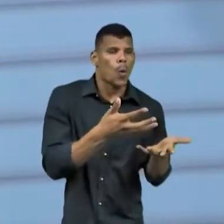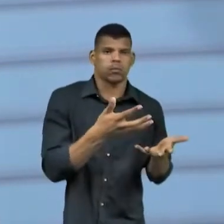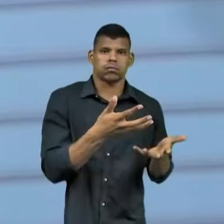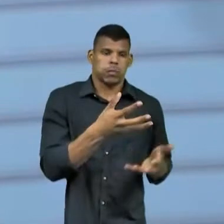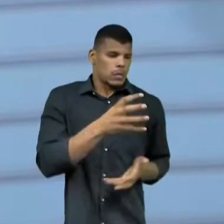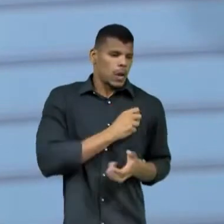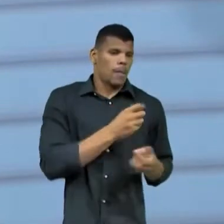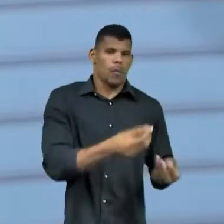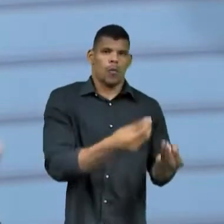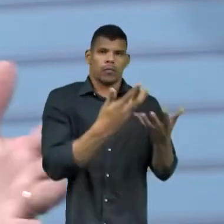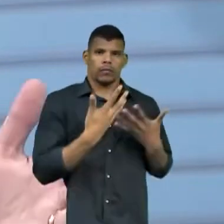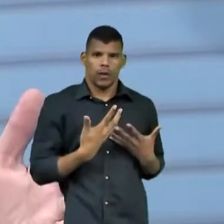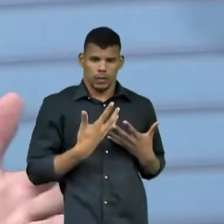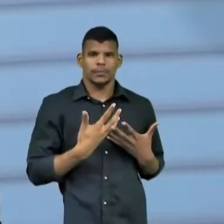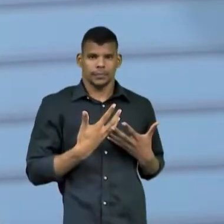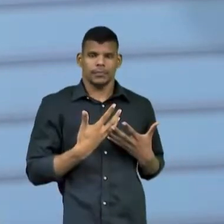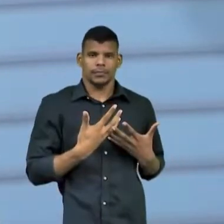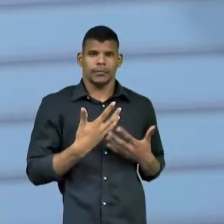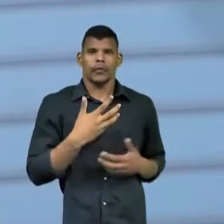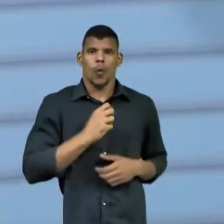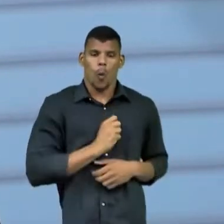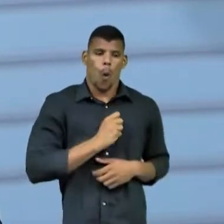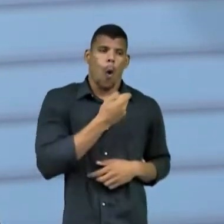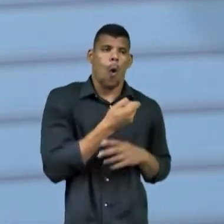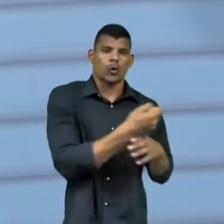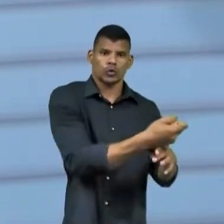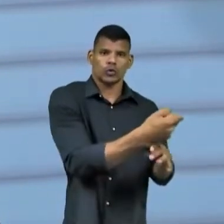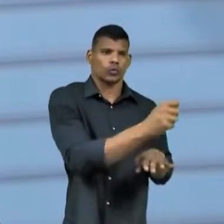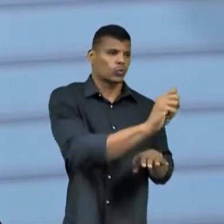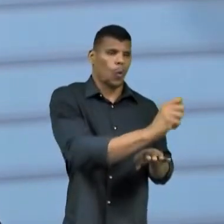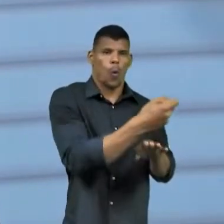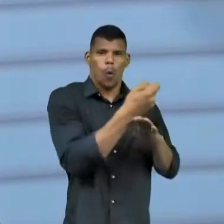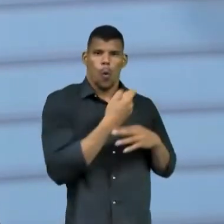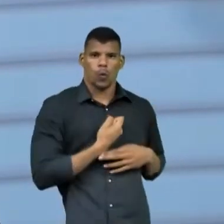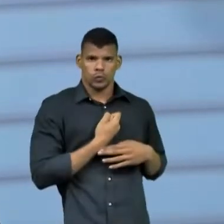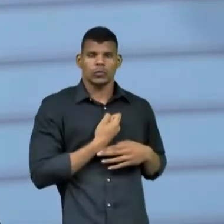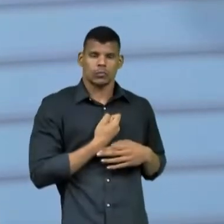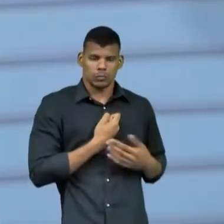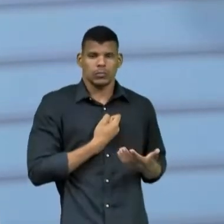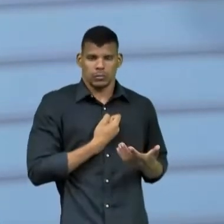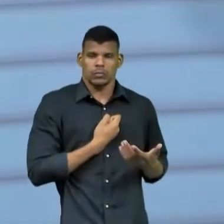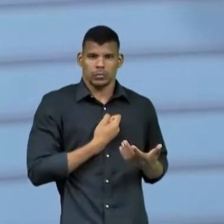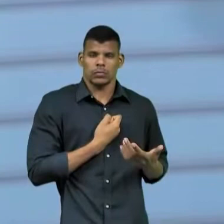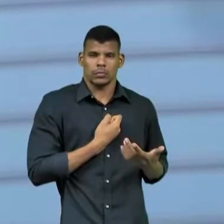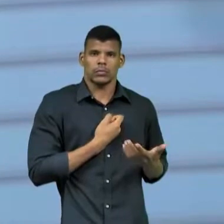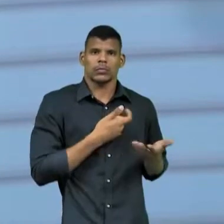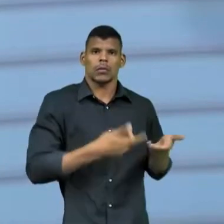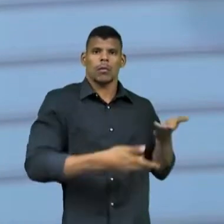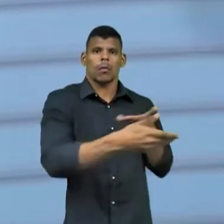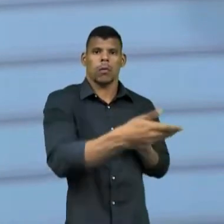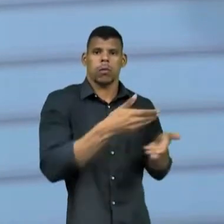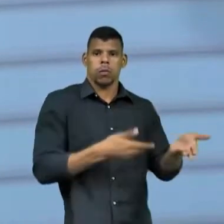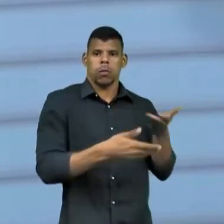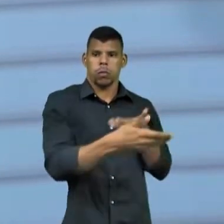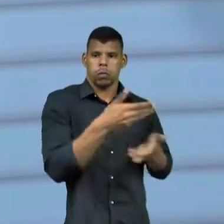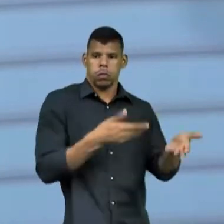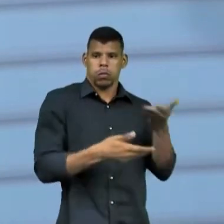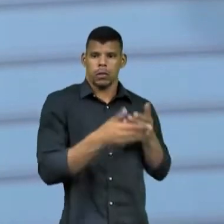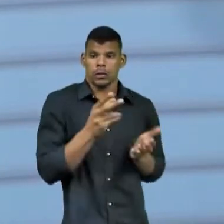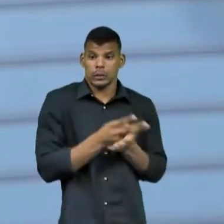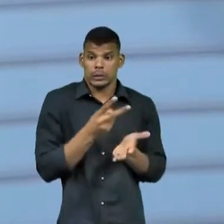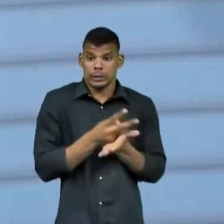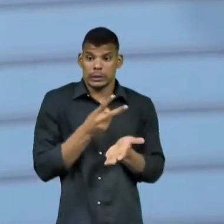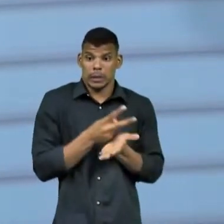né então a gente diz sempre o seguinte que a colheita ela é opcional a a a a o plantil é opcional mas a colheita é é